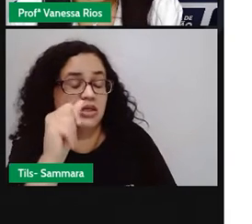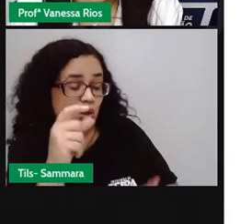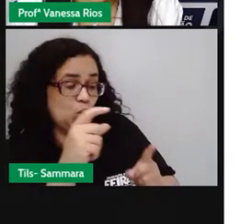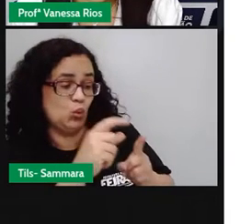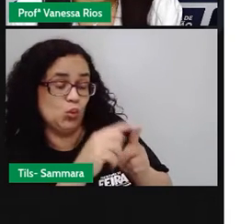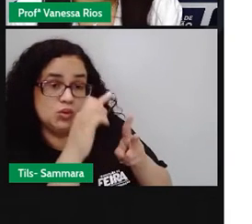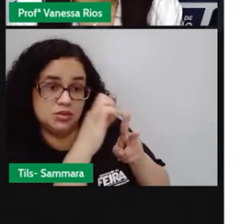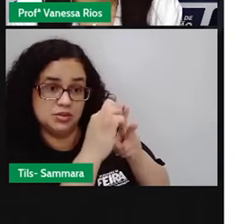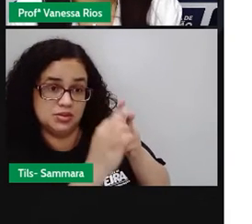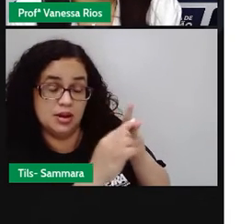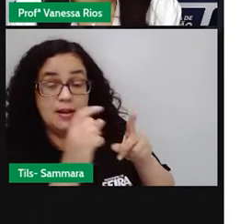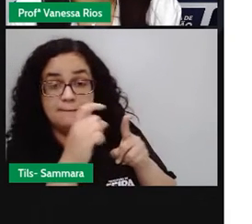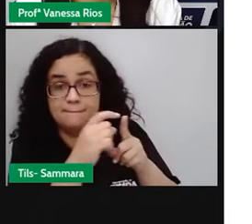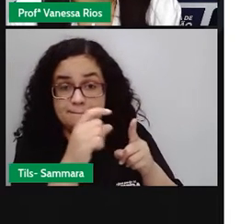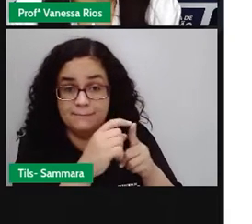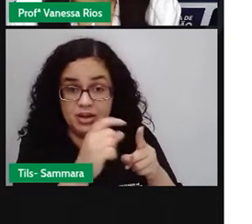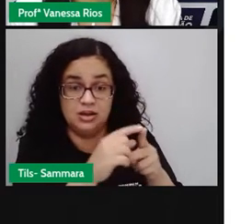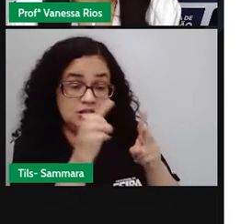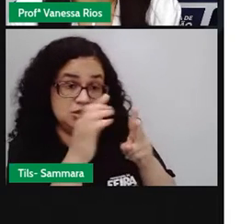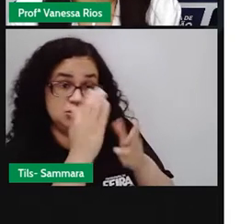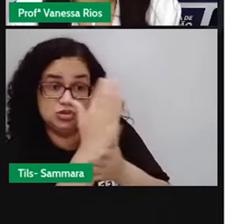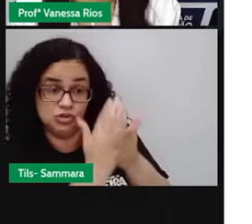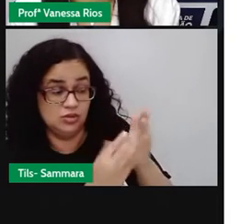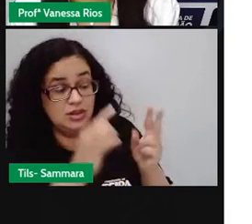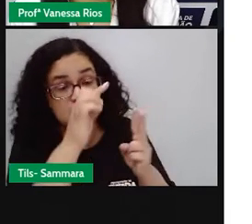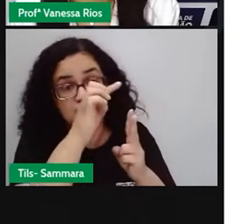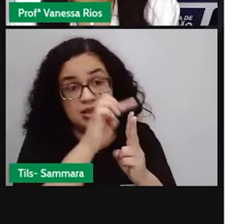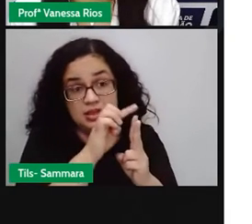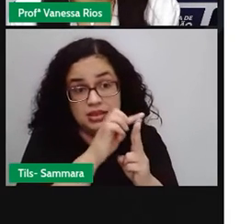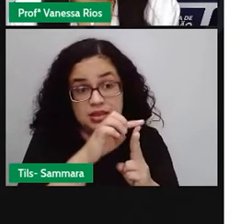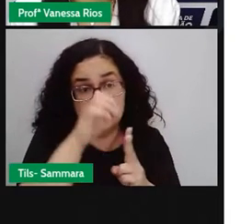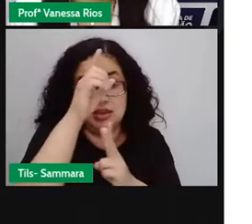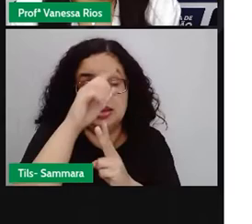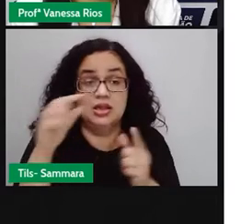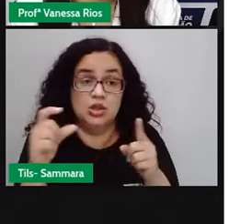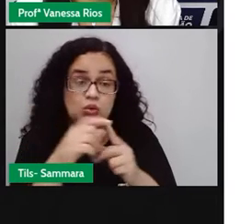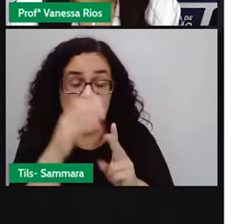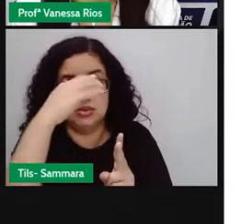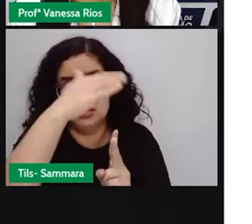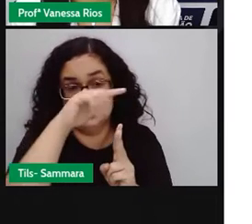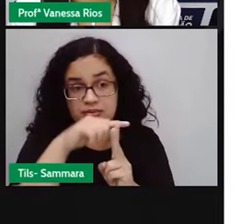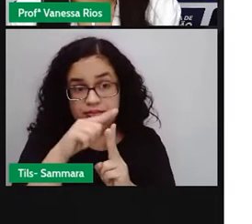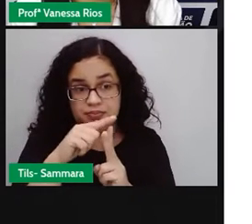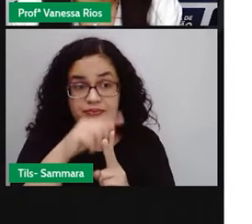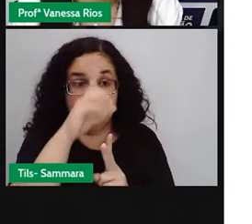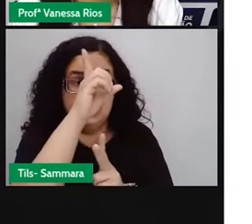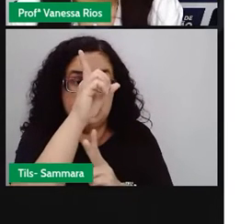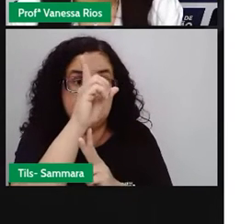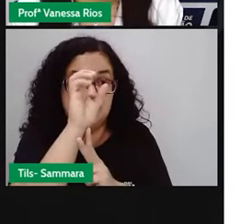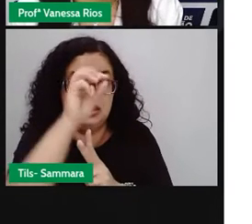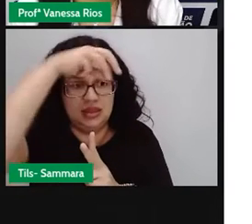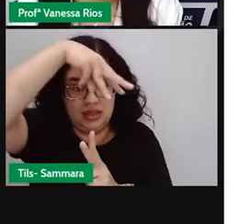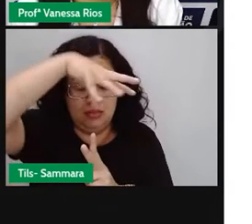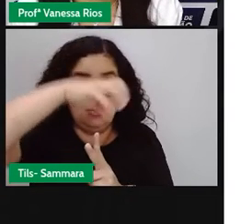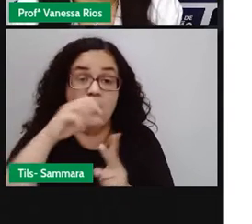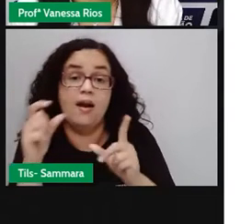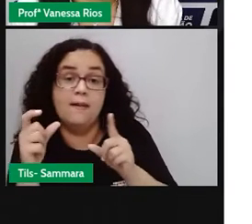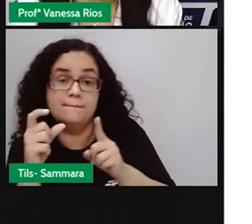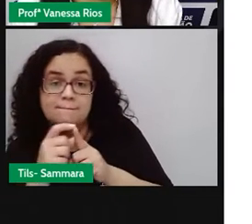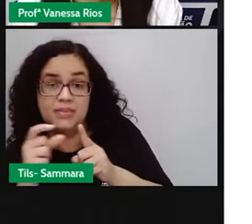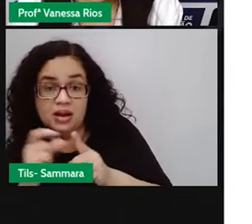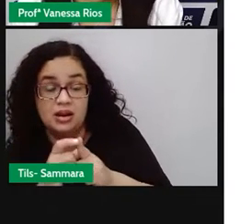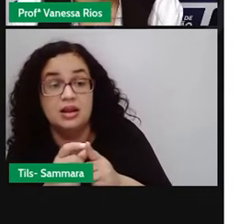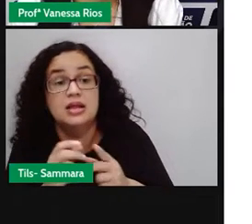palavras gregas, né? A parte aí, a gente dividindo democracia em duas partes, demo, vem da palavra